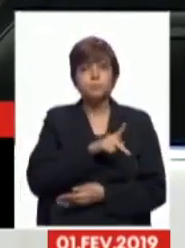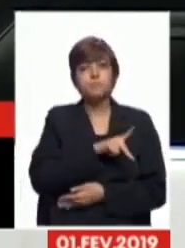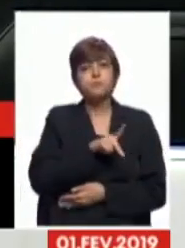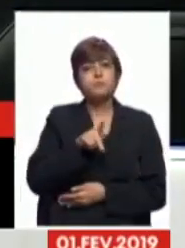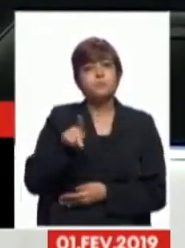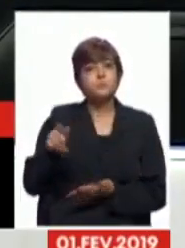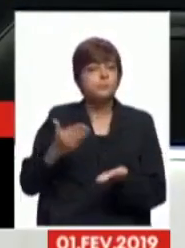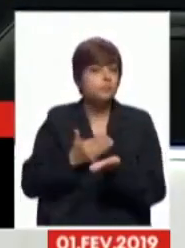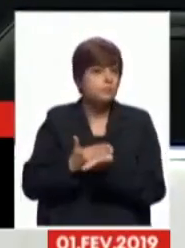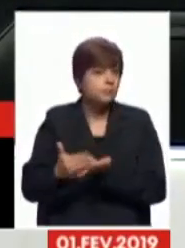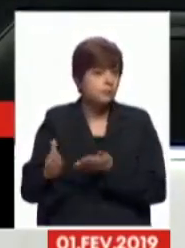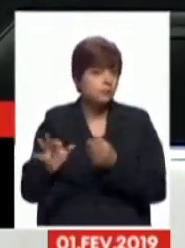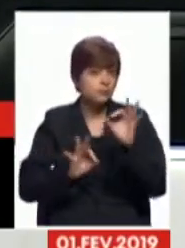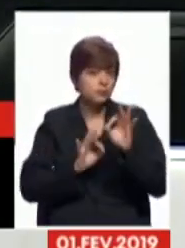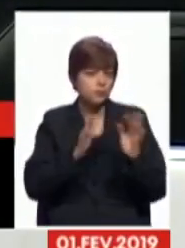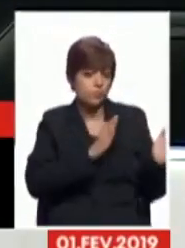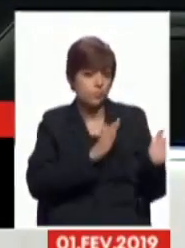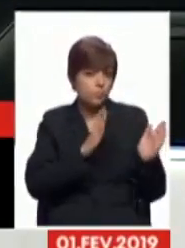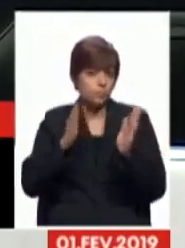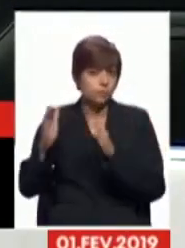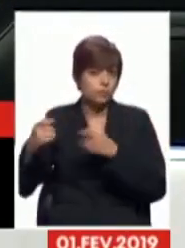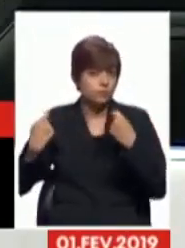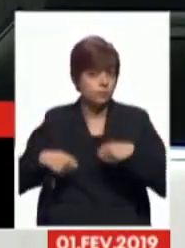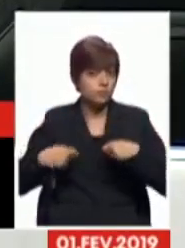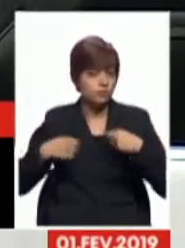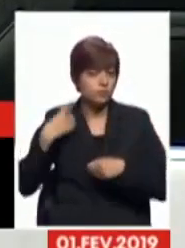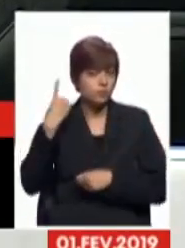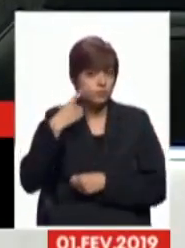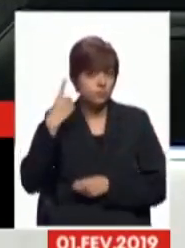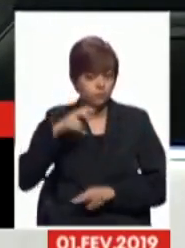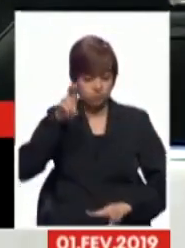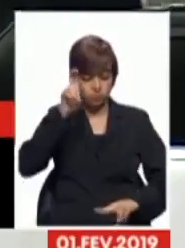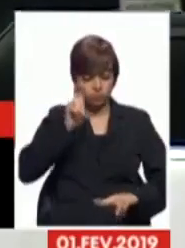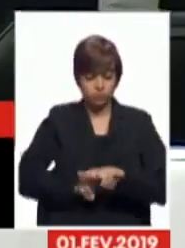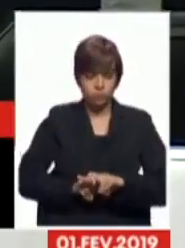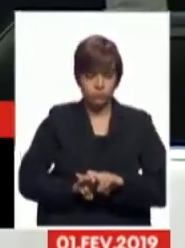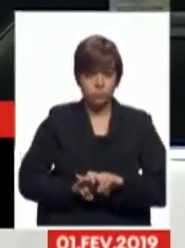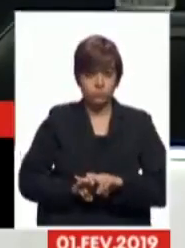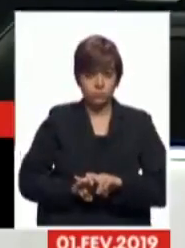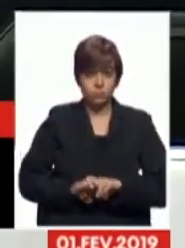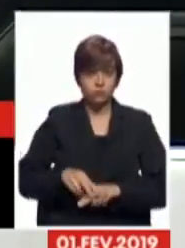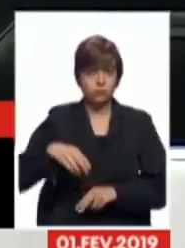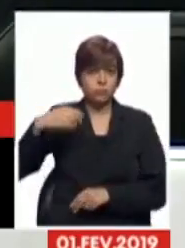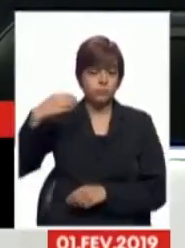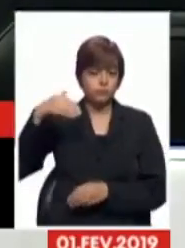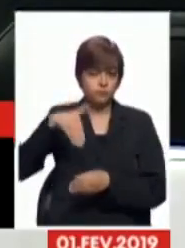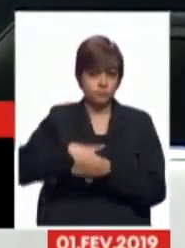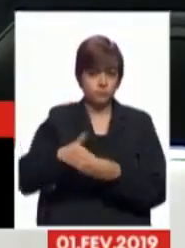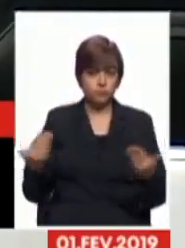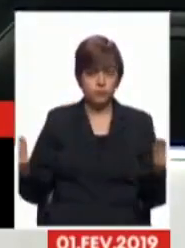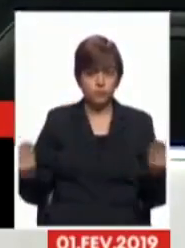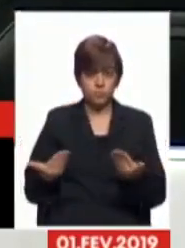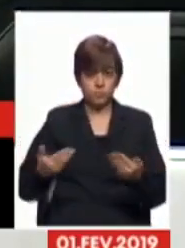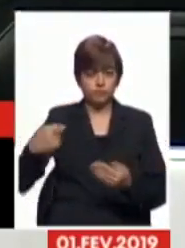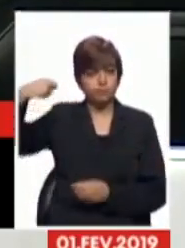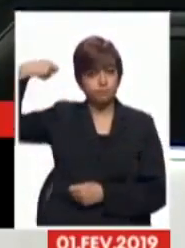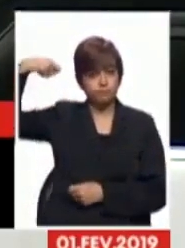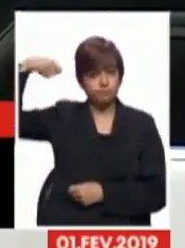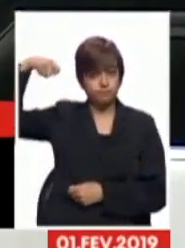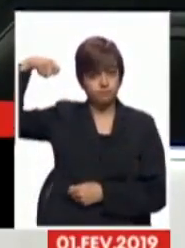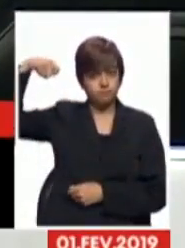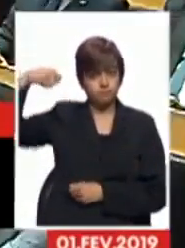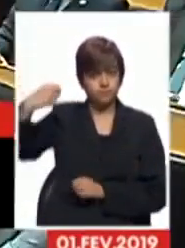ao processo e, para tanto, solicito aos seus deputados e aos seus deputados, tomem os seus lugares. Em votação.